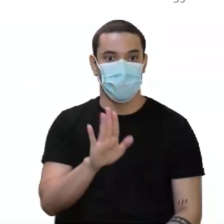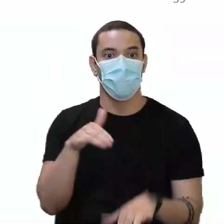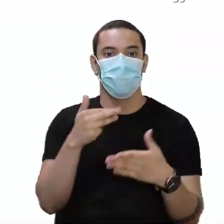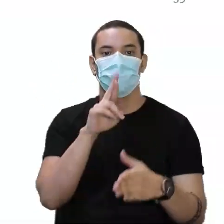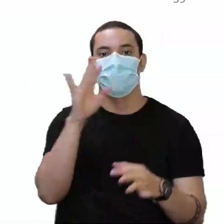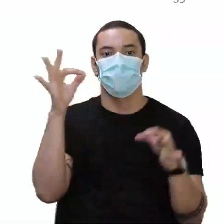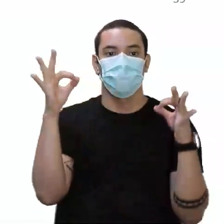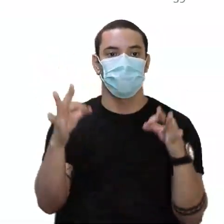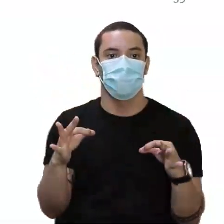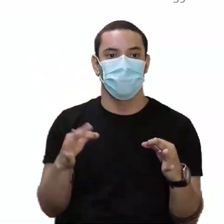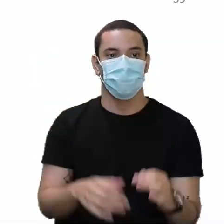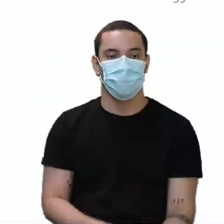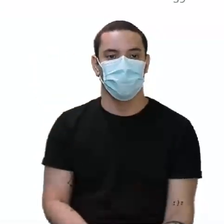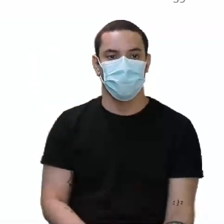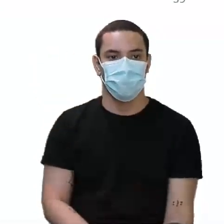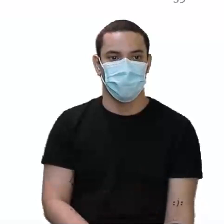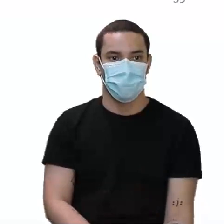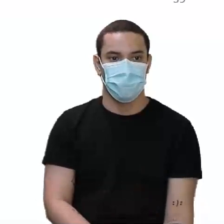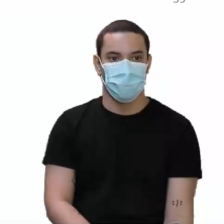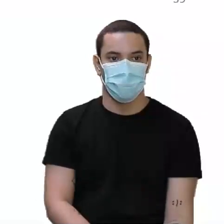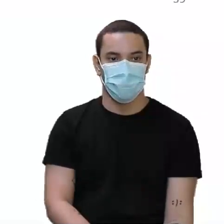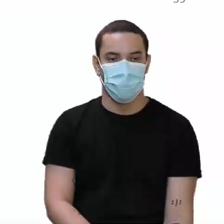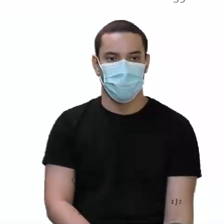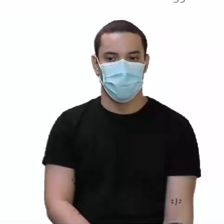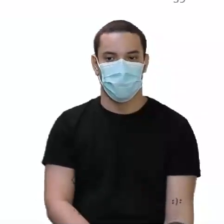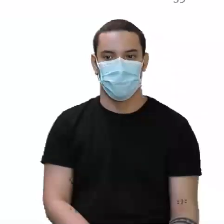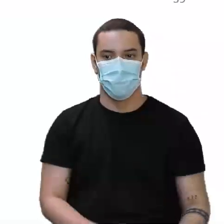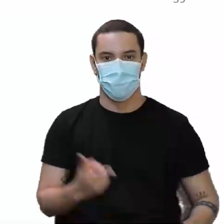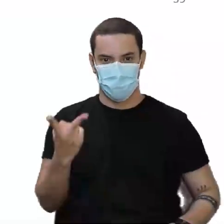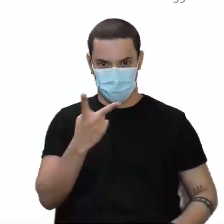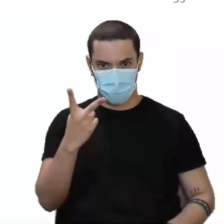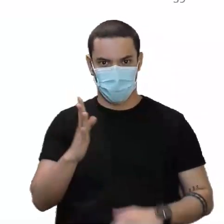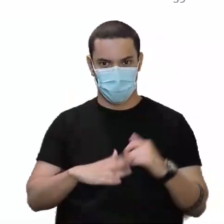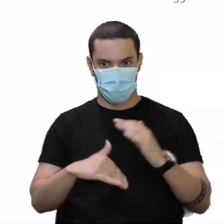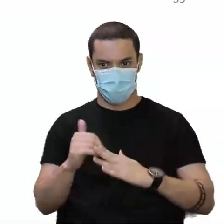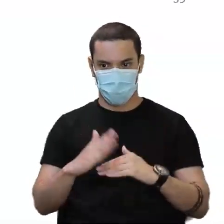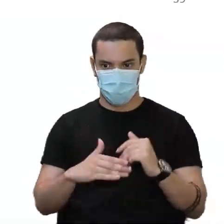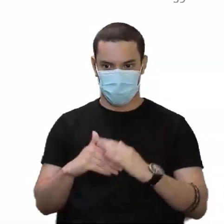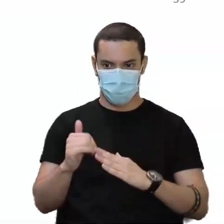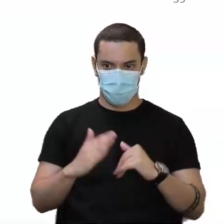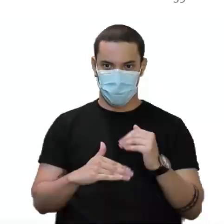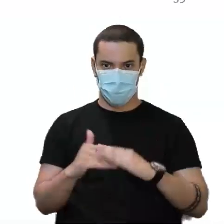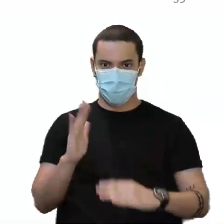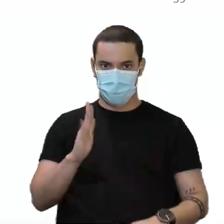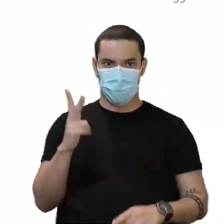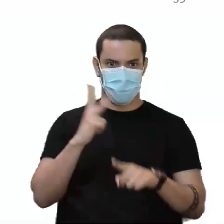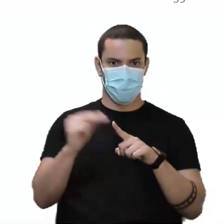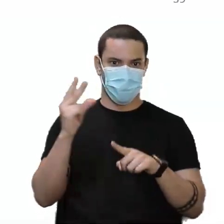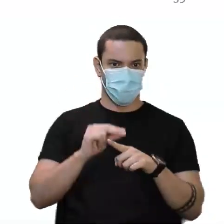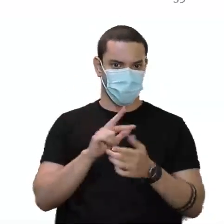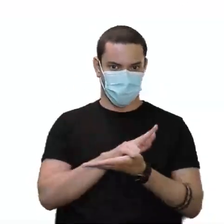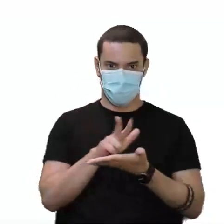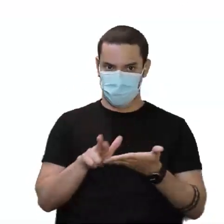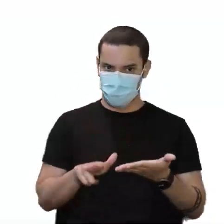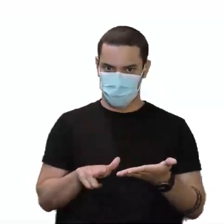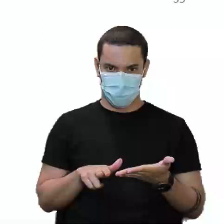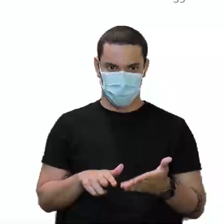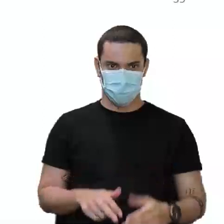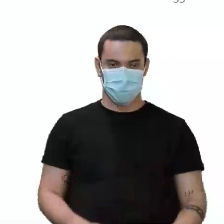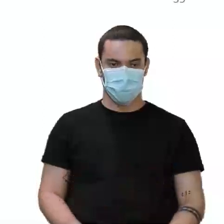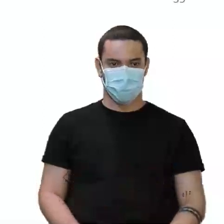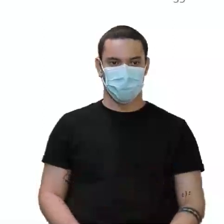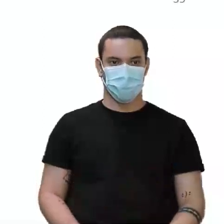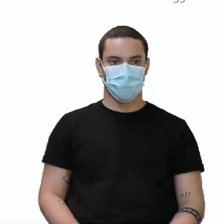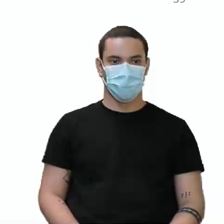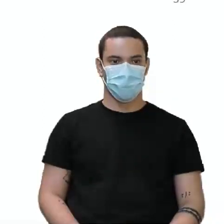é a resposta correta? Em A, Dani e Emily são dançarinos profissionais de salsa e já ganharam várias competições de dança.